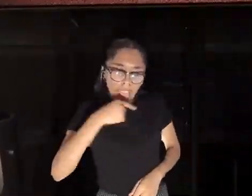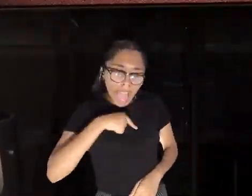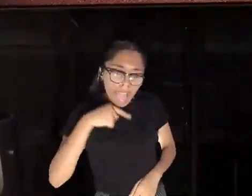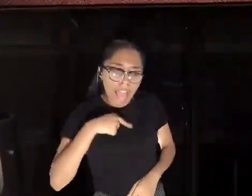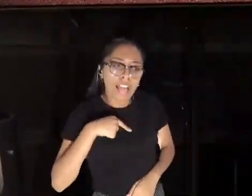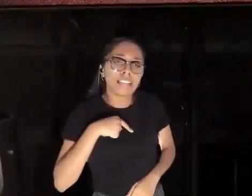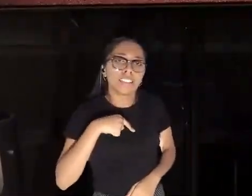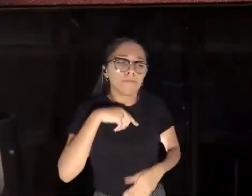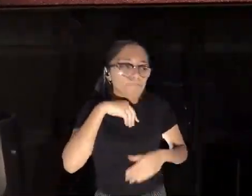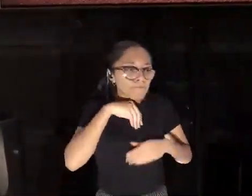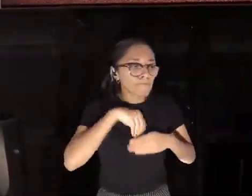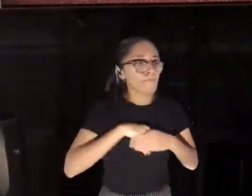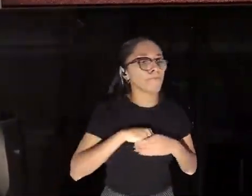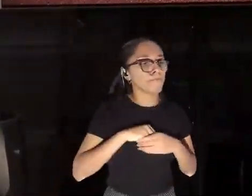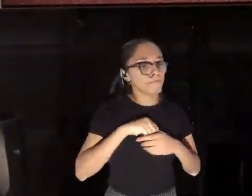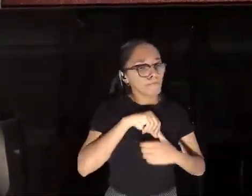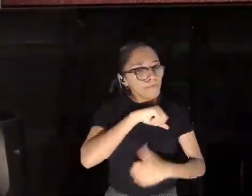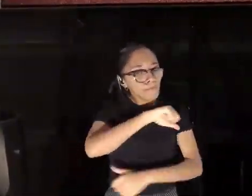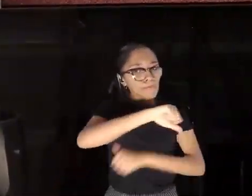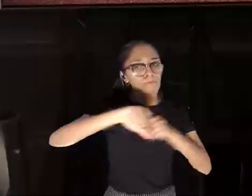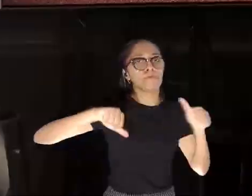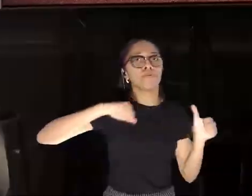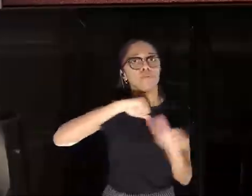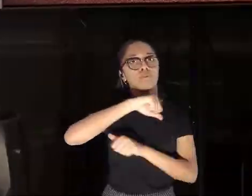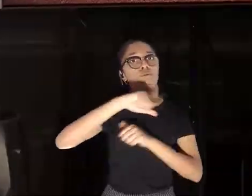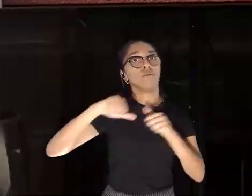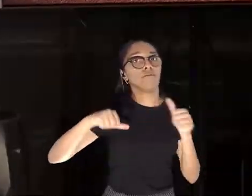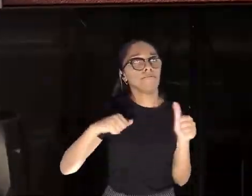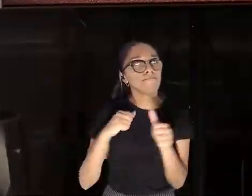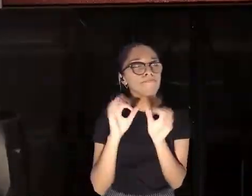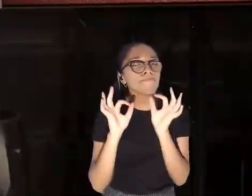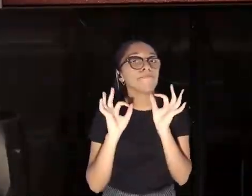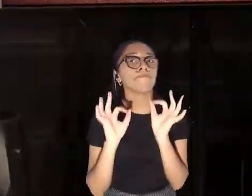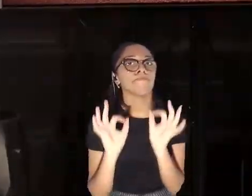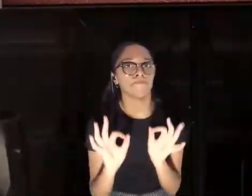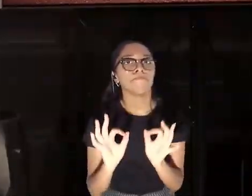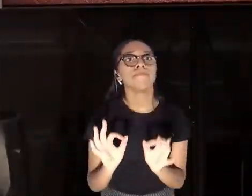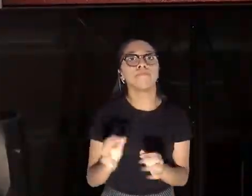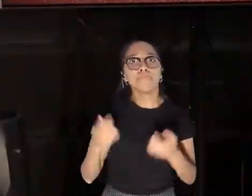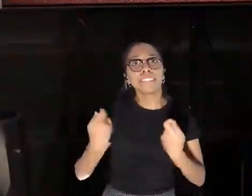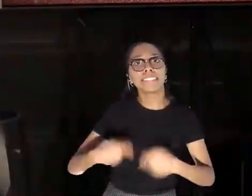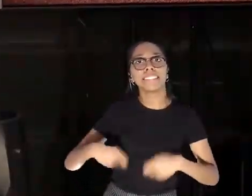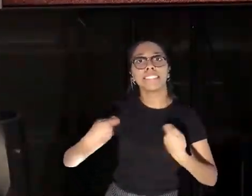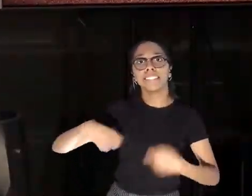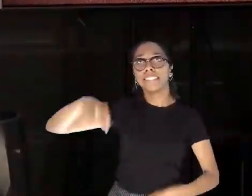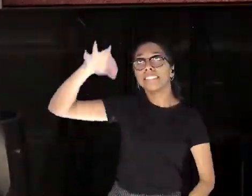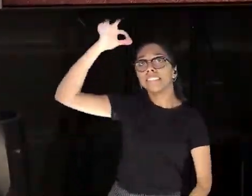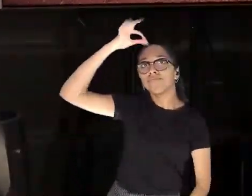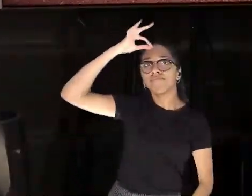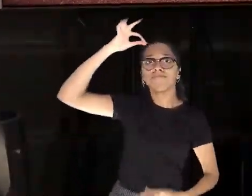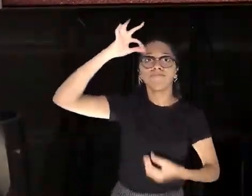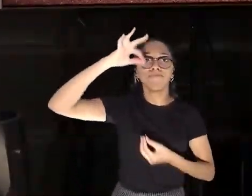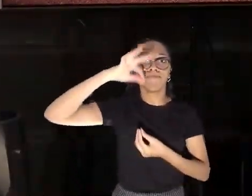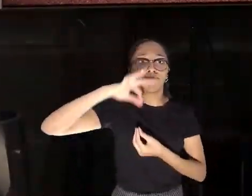Espírito Santo. O poder para mudar a nossa vida está no Espírito Santo.